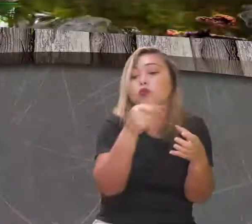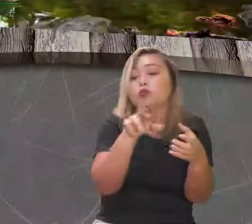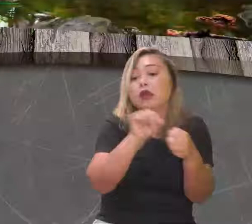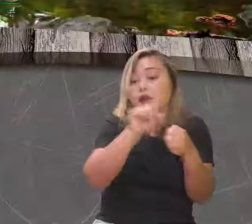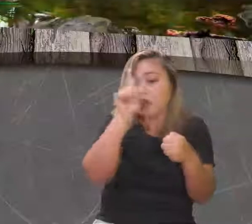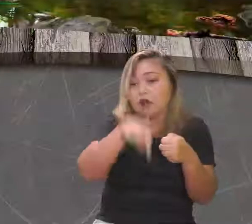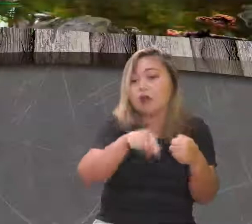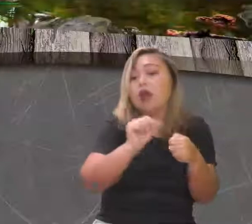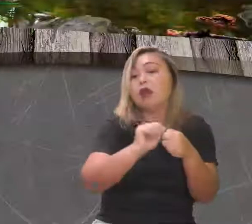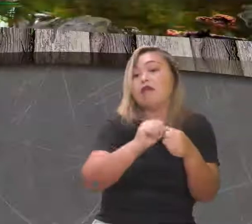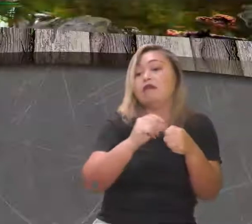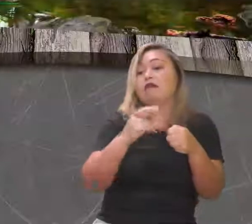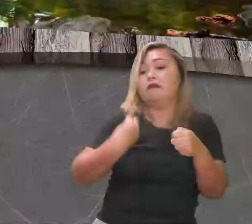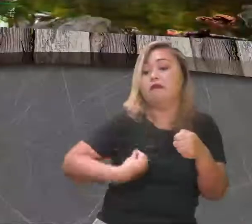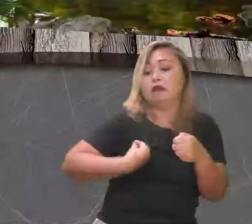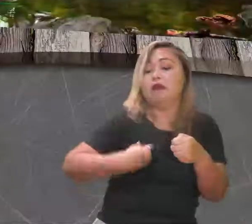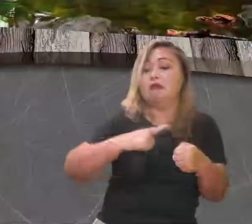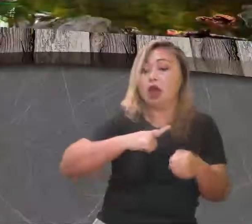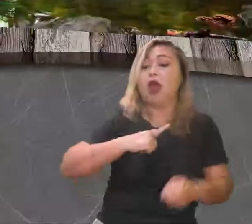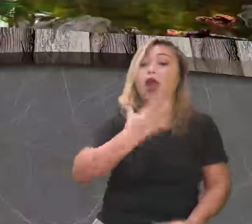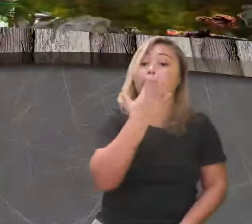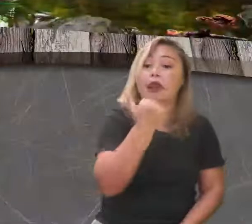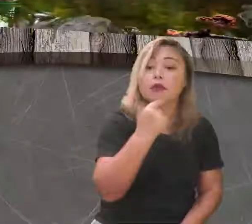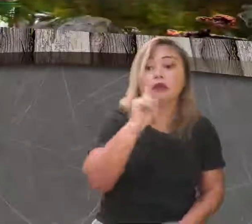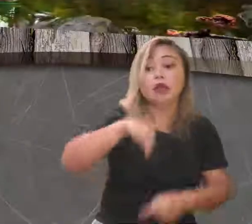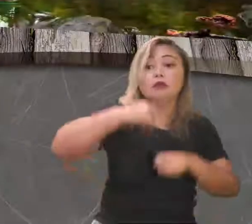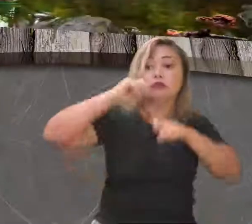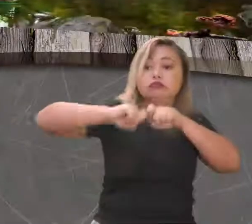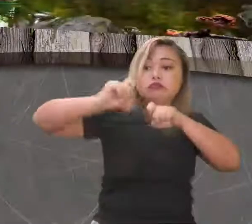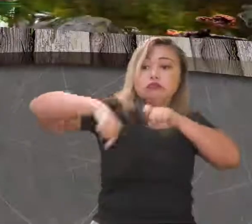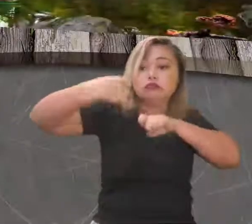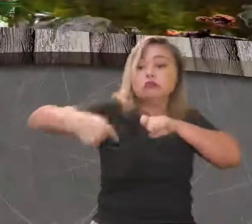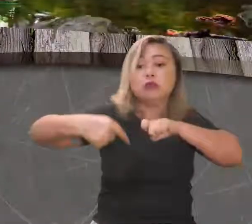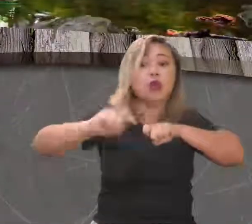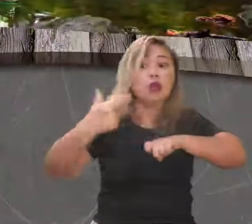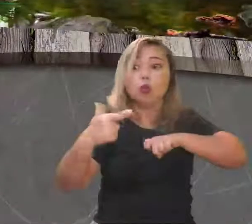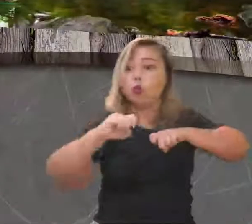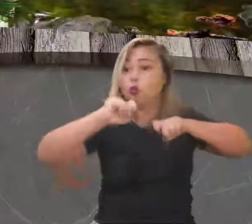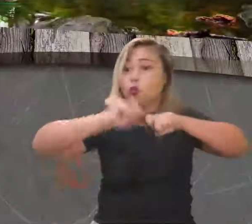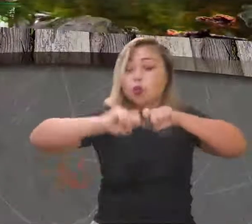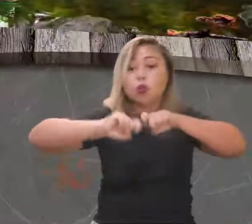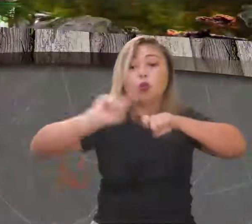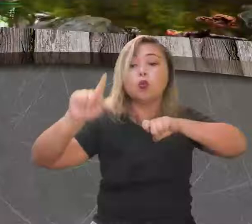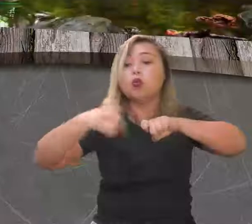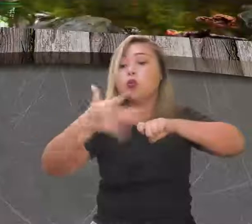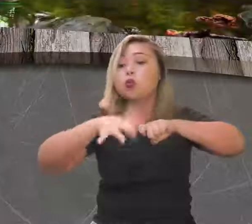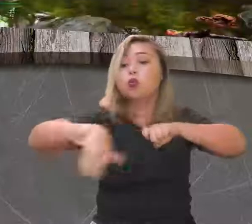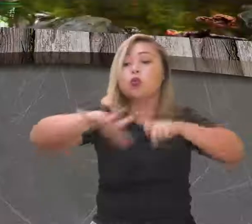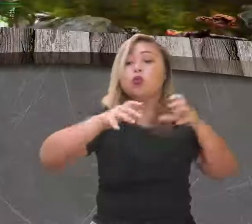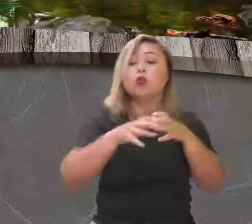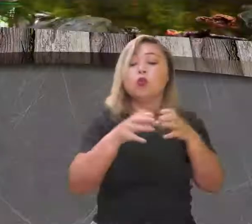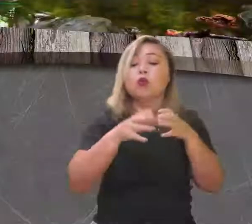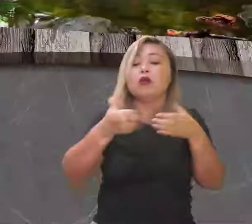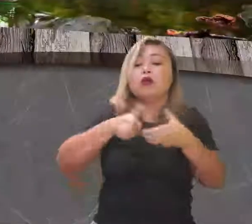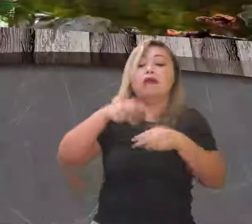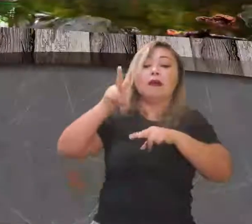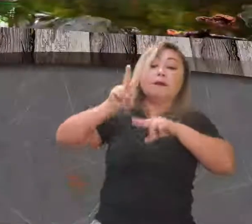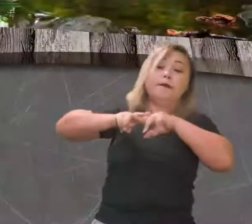alimentar e se reproduzir, certo? Não está se reproduzindo quando a gente vai trabalhar com animais em